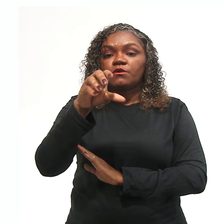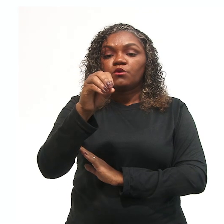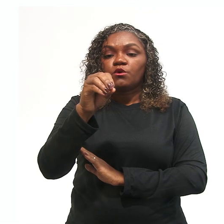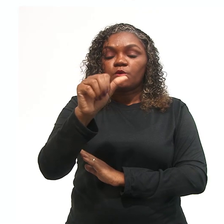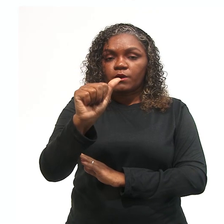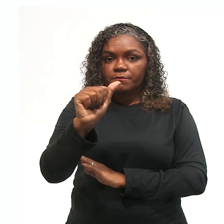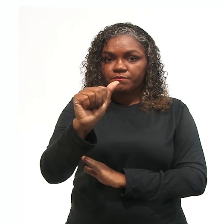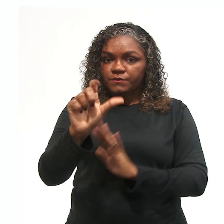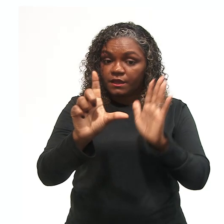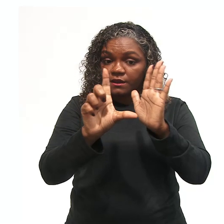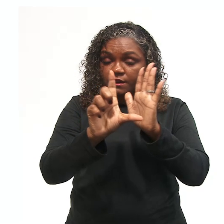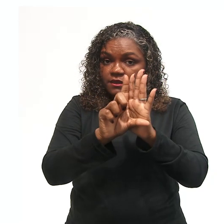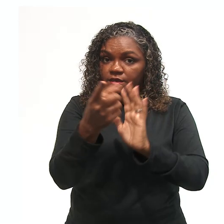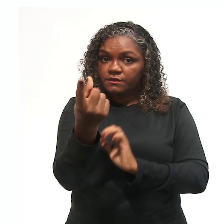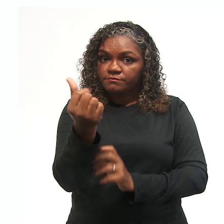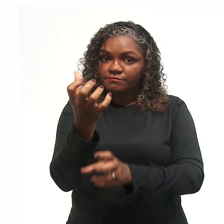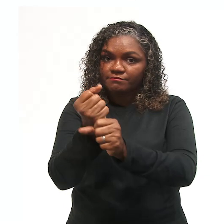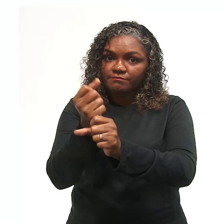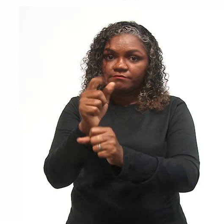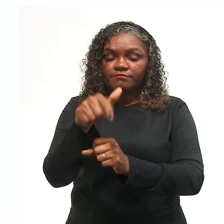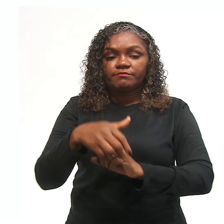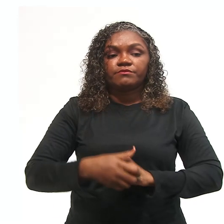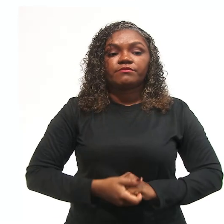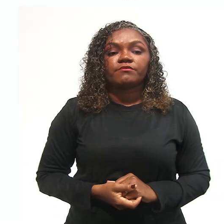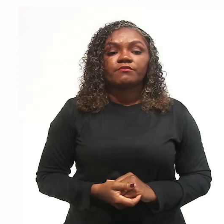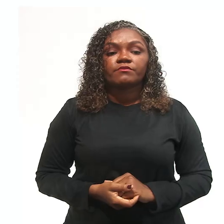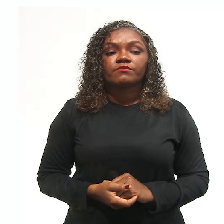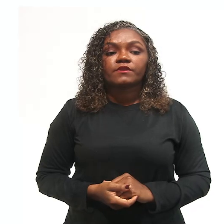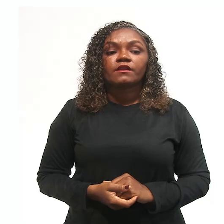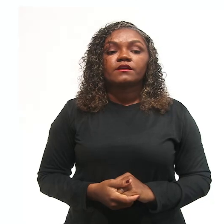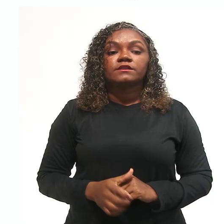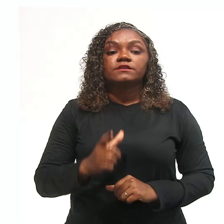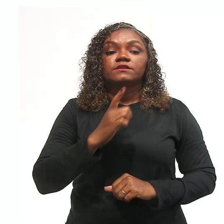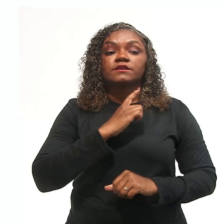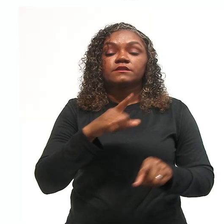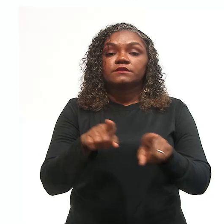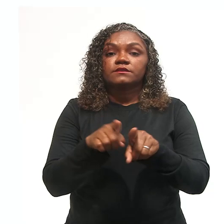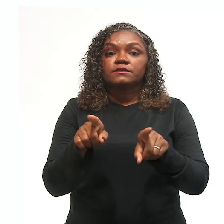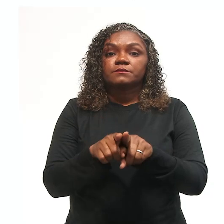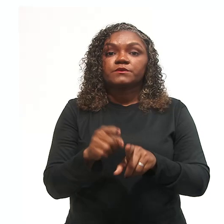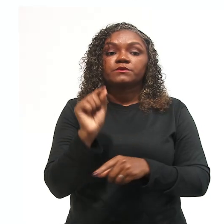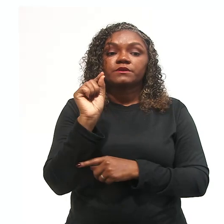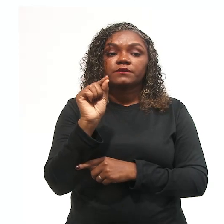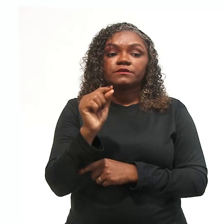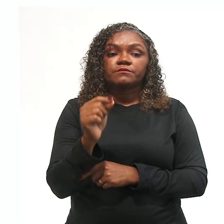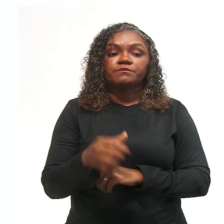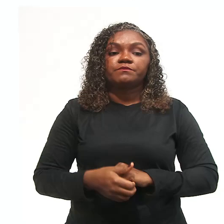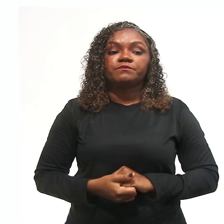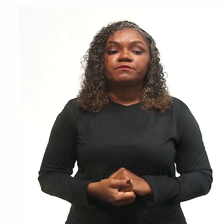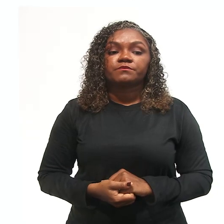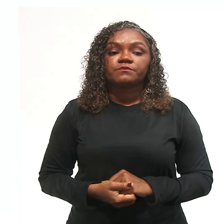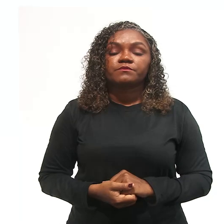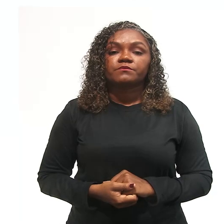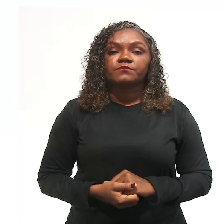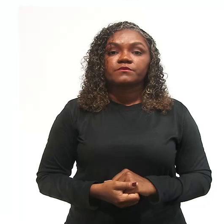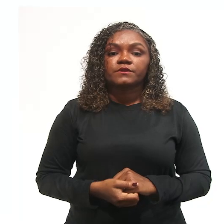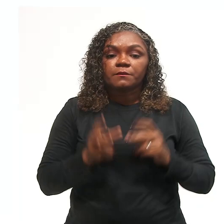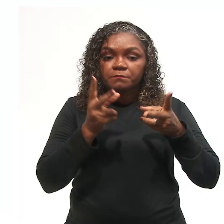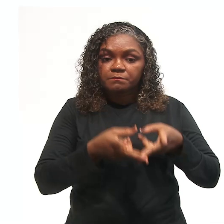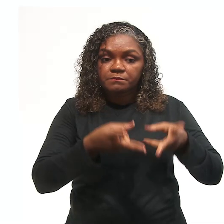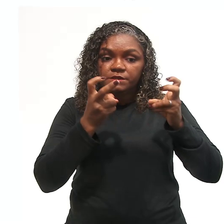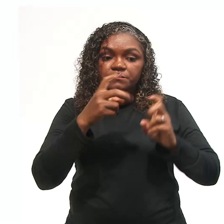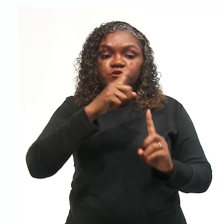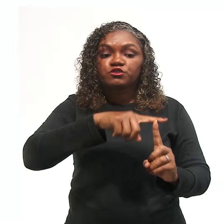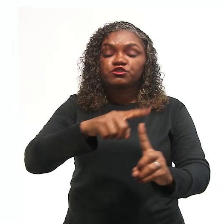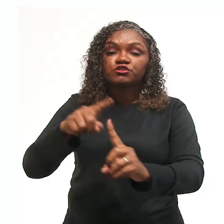vamos estudar logo mais à frente. Uma outra classificação comum aqui quando a gente estuda orçamento público